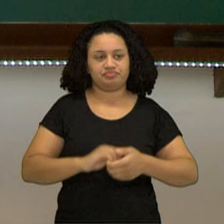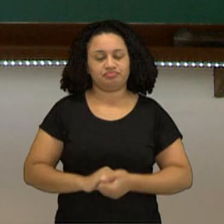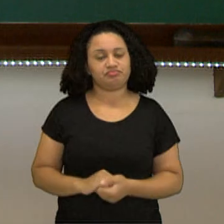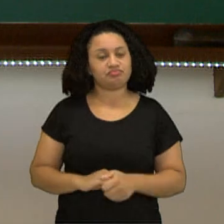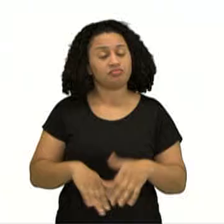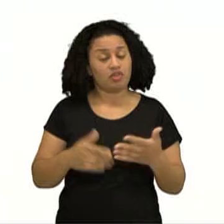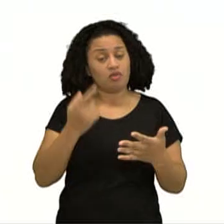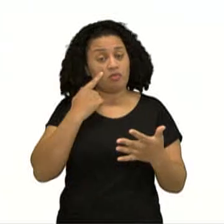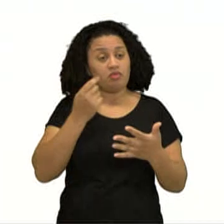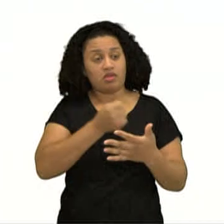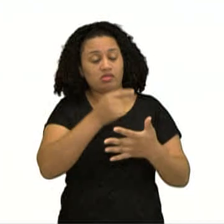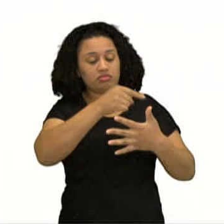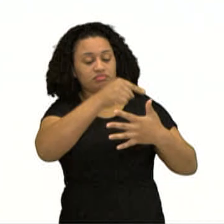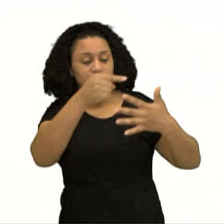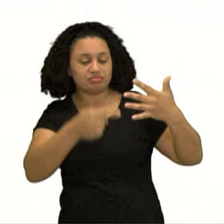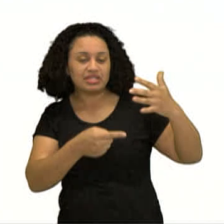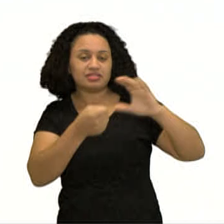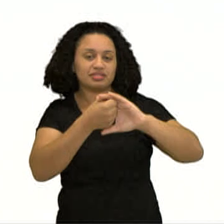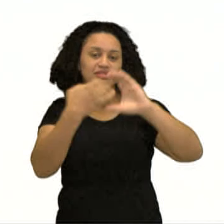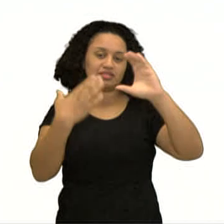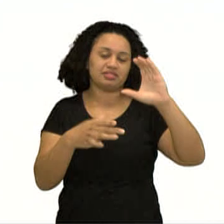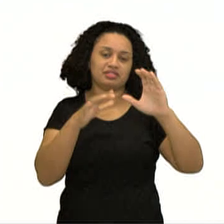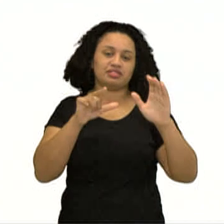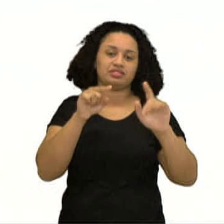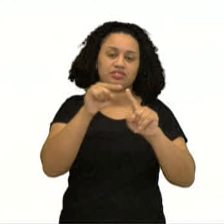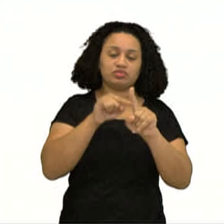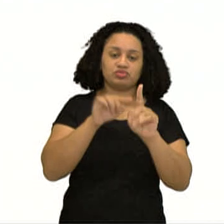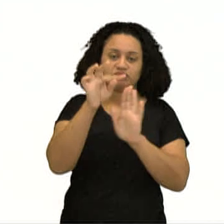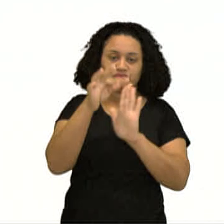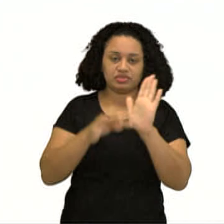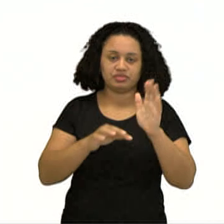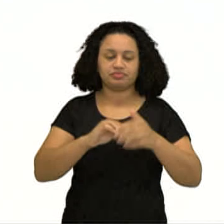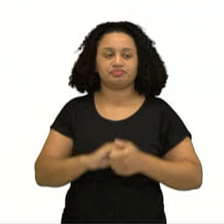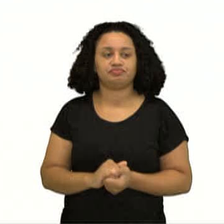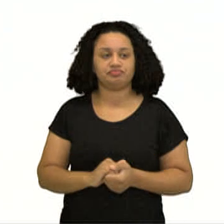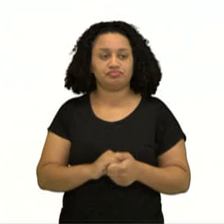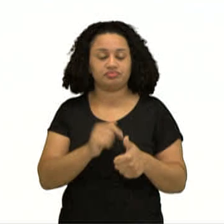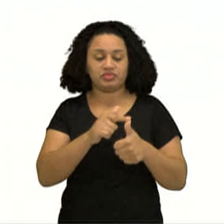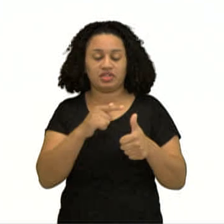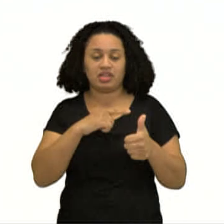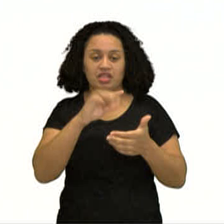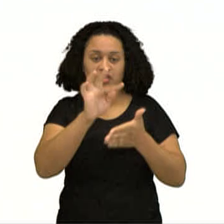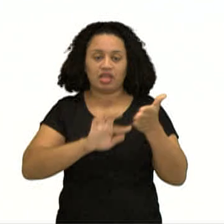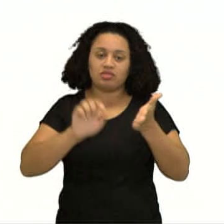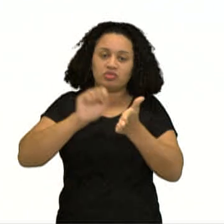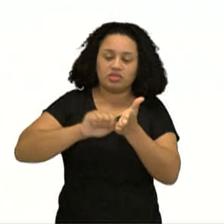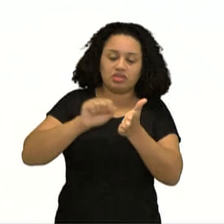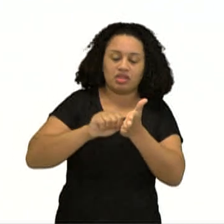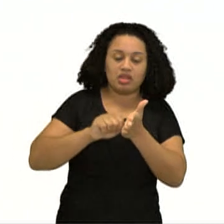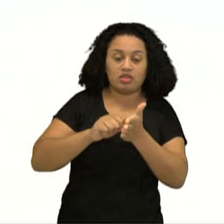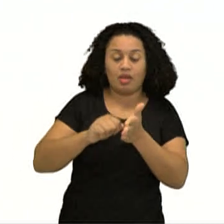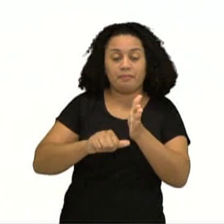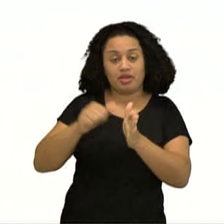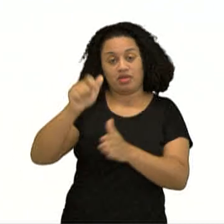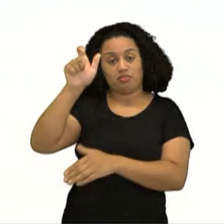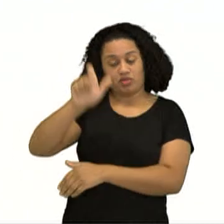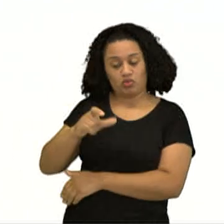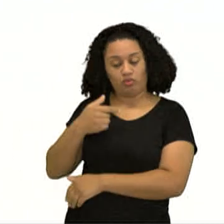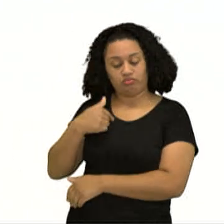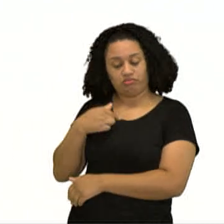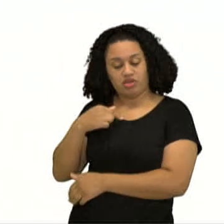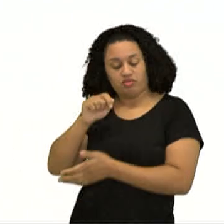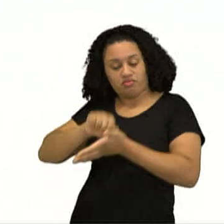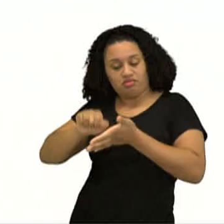vamos a algumas características do texto de opinião. Textos escritos em primeira pessoa, uso